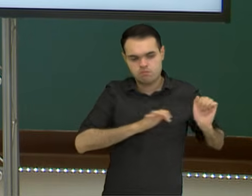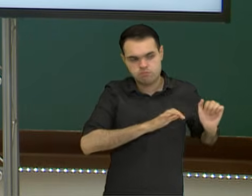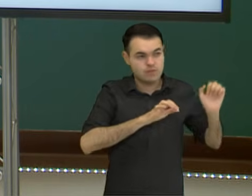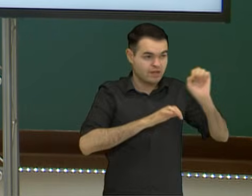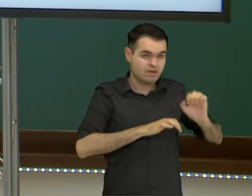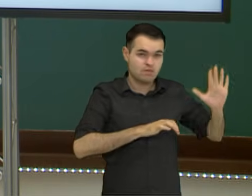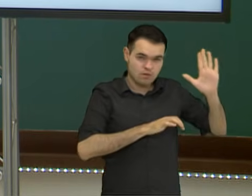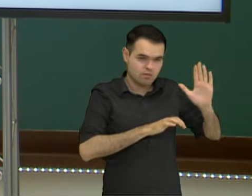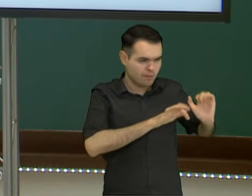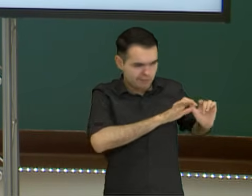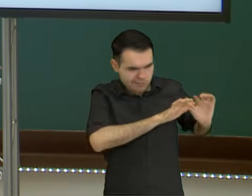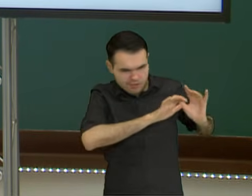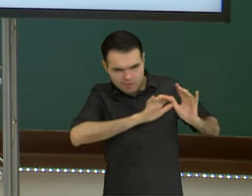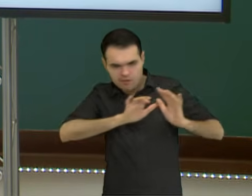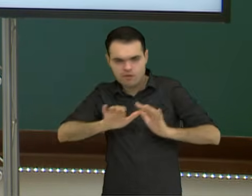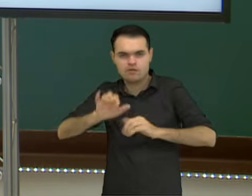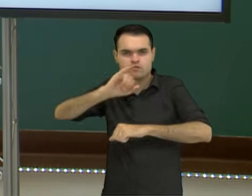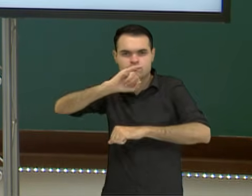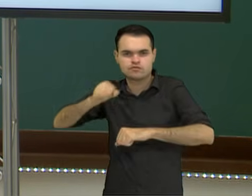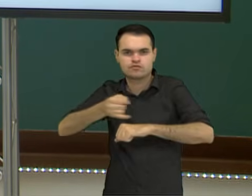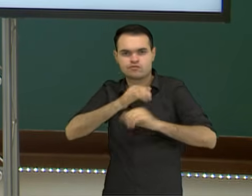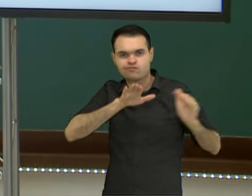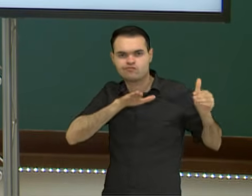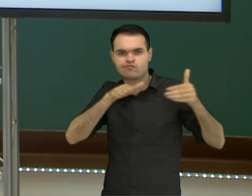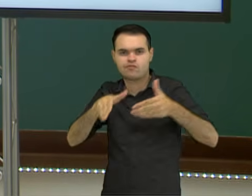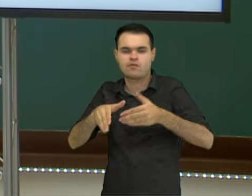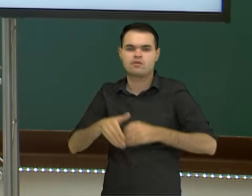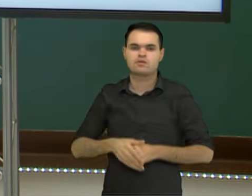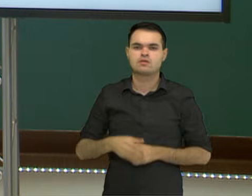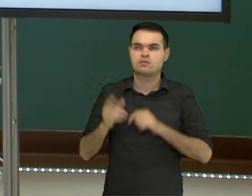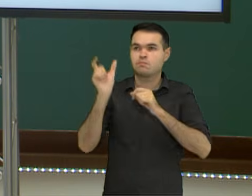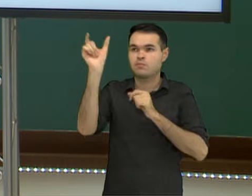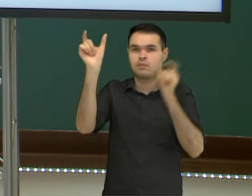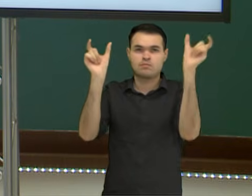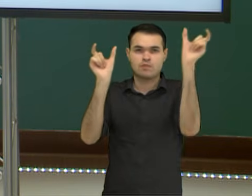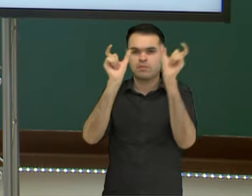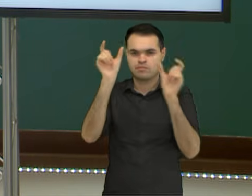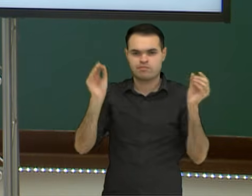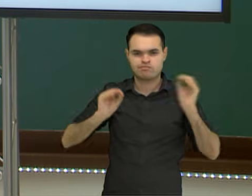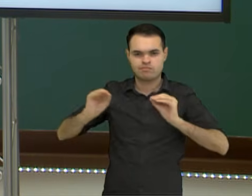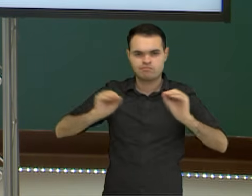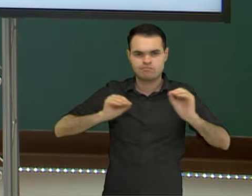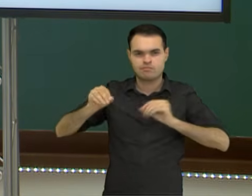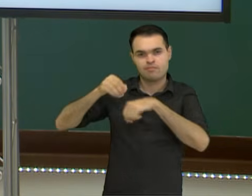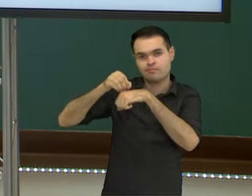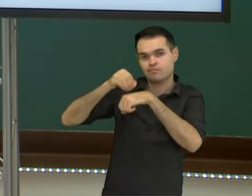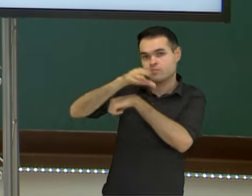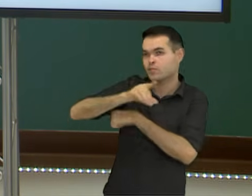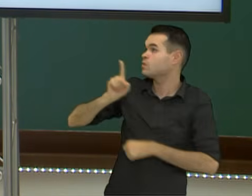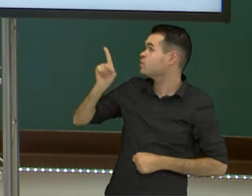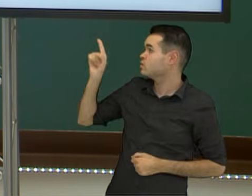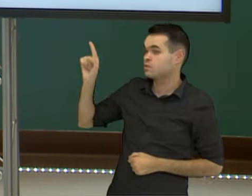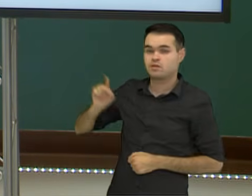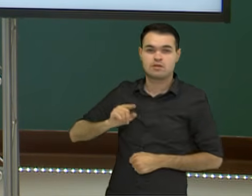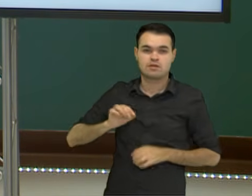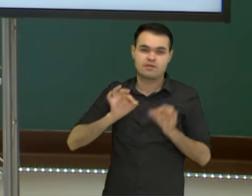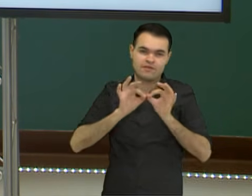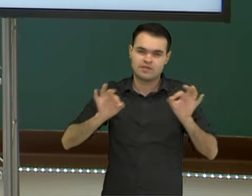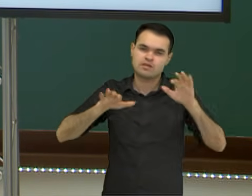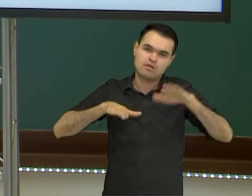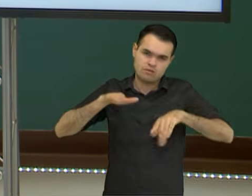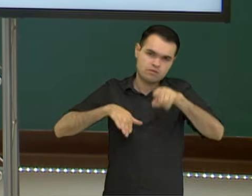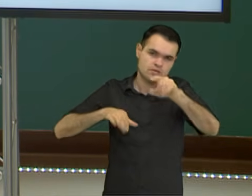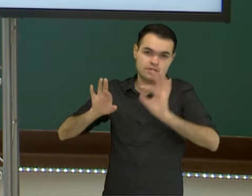a Jerusalém. Então utilizei as 4 palavras para formar a frase. Você possivelmente, né, escreveu a frase um pouco